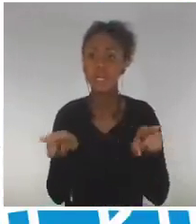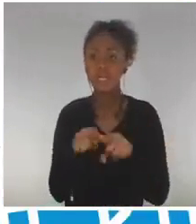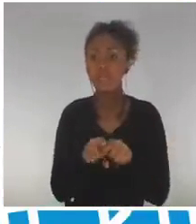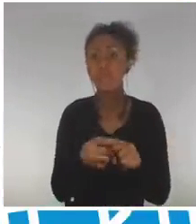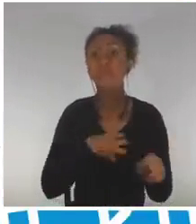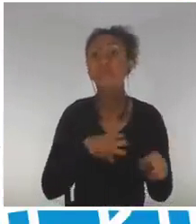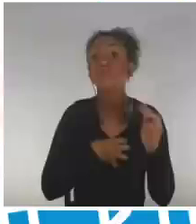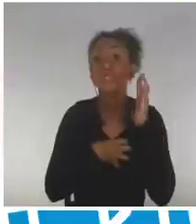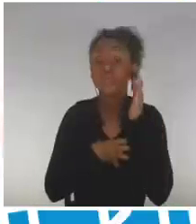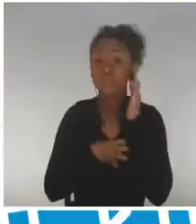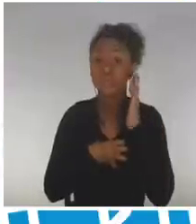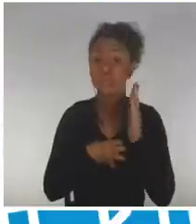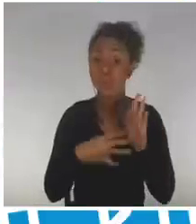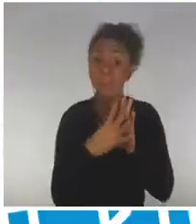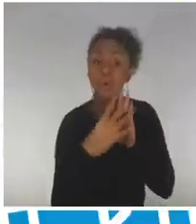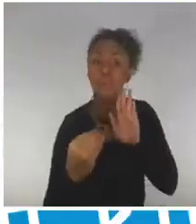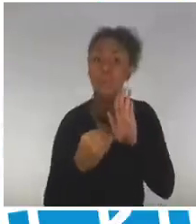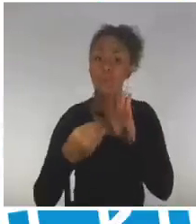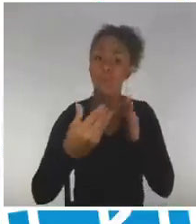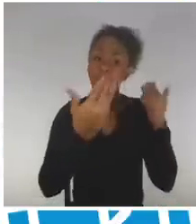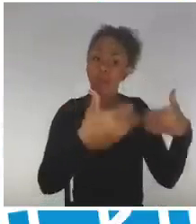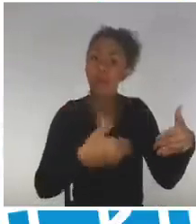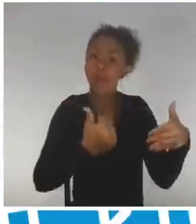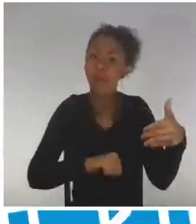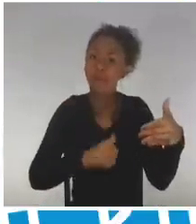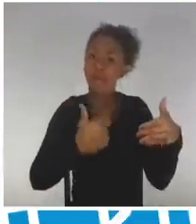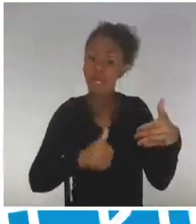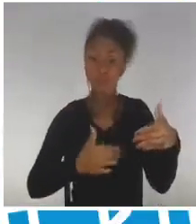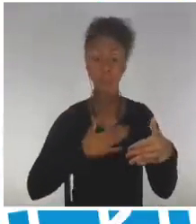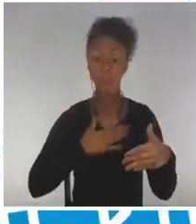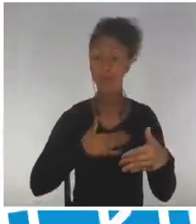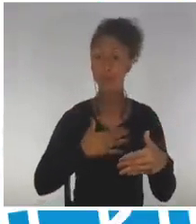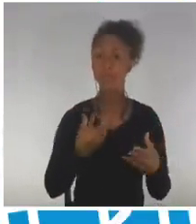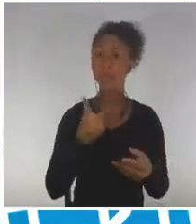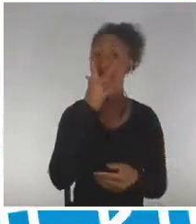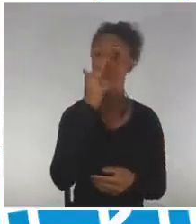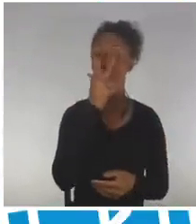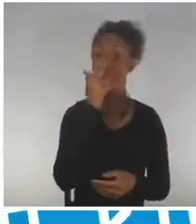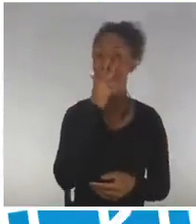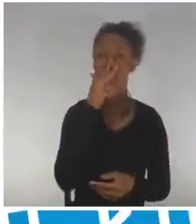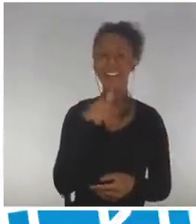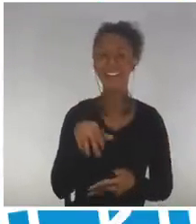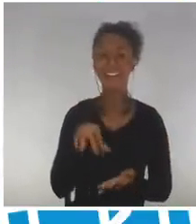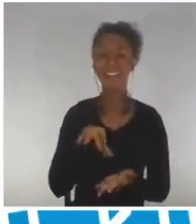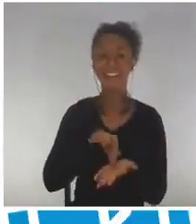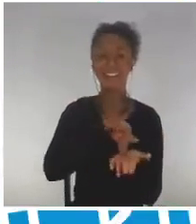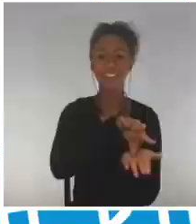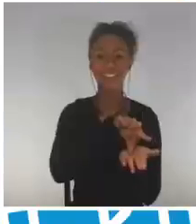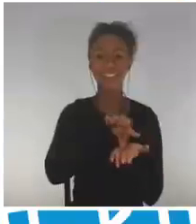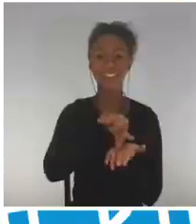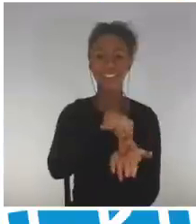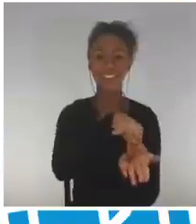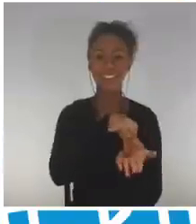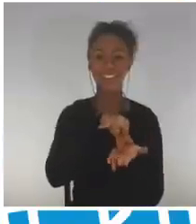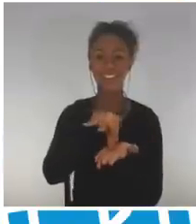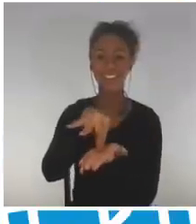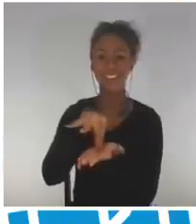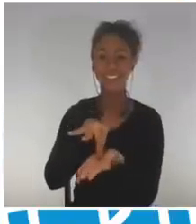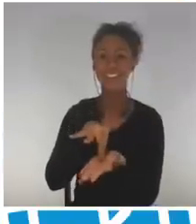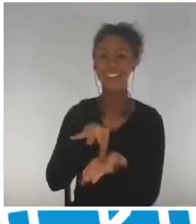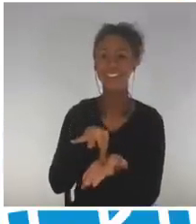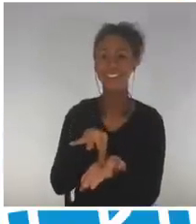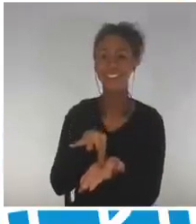que virou, para mim, por exemplo, como gestora, quase que um Waze. Eu entro no carro, se eu não ligo o Waze, eu não sei mais que caminho